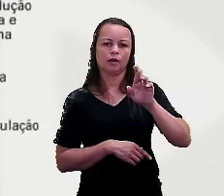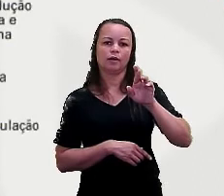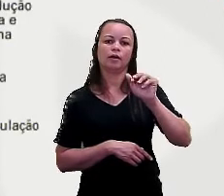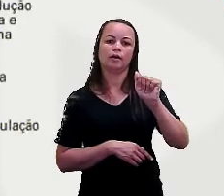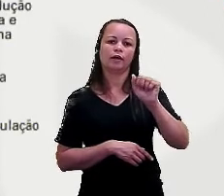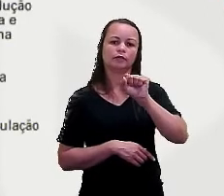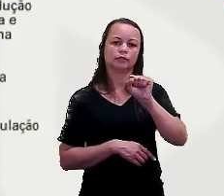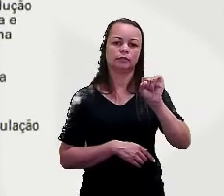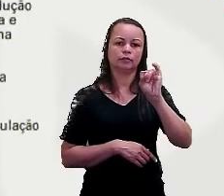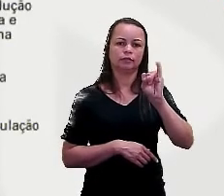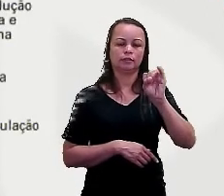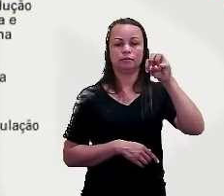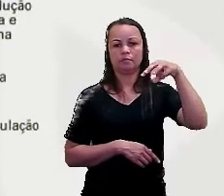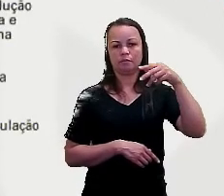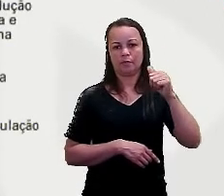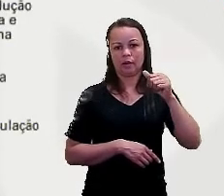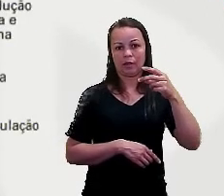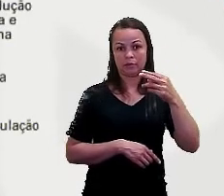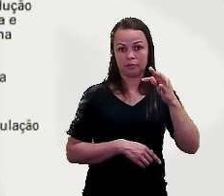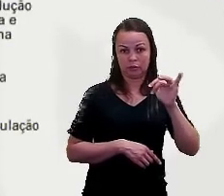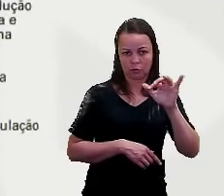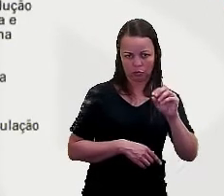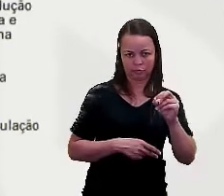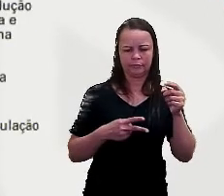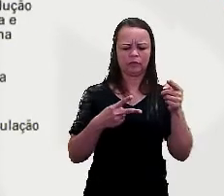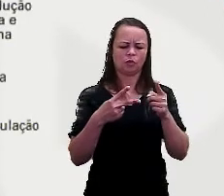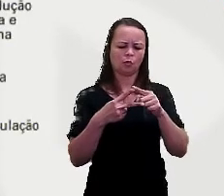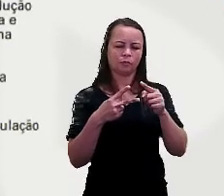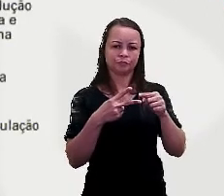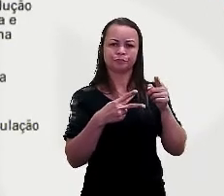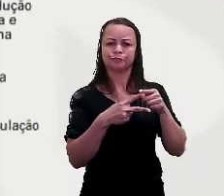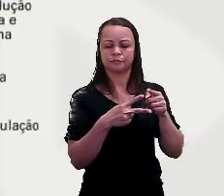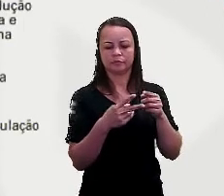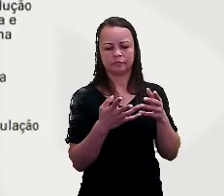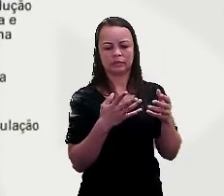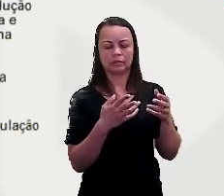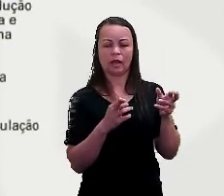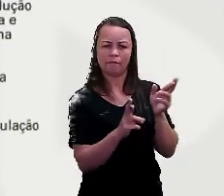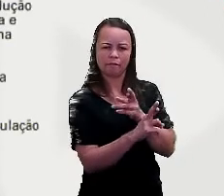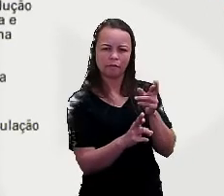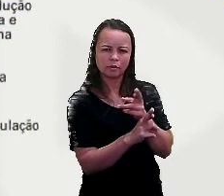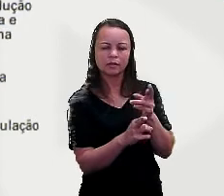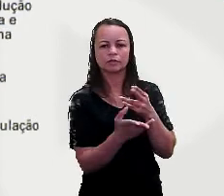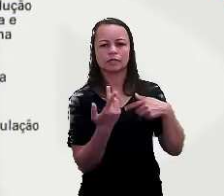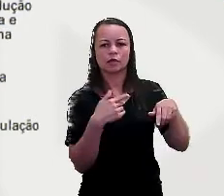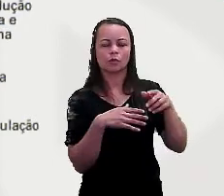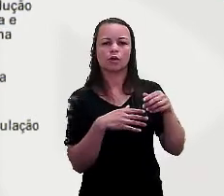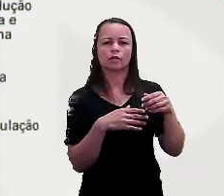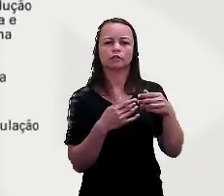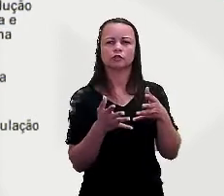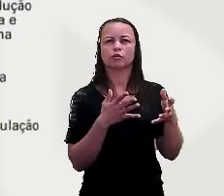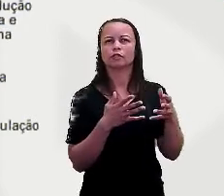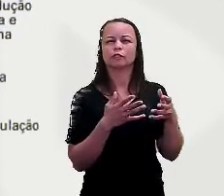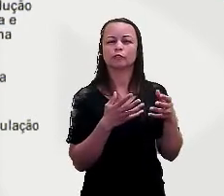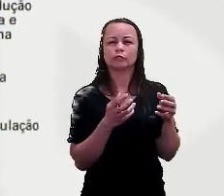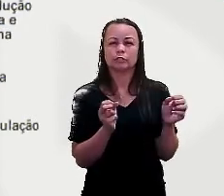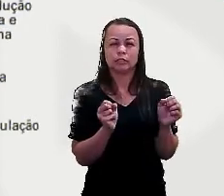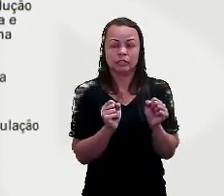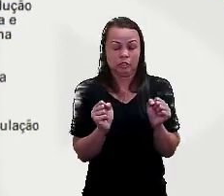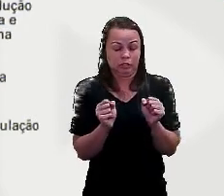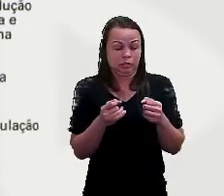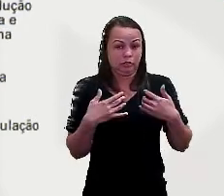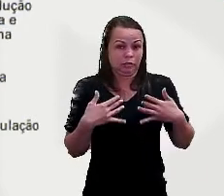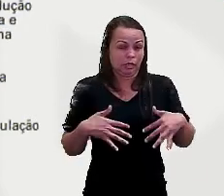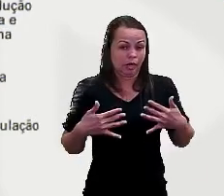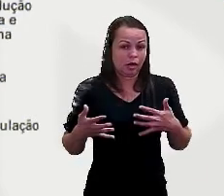Quando eu pensar, então, desse sistema autônomo simpático, está intimamente relacionado a situações de estresse e